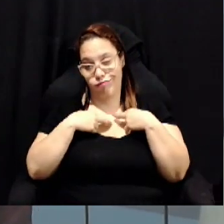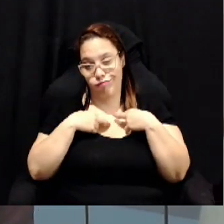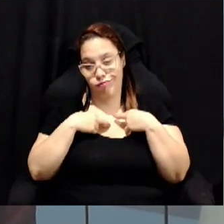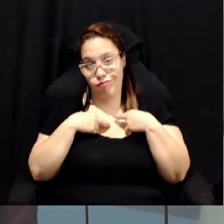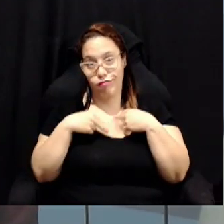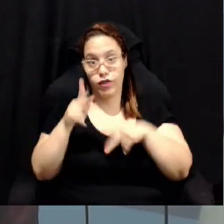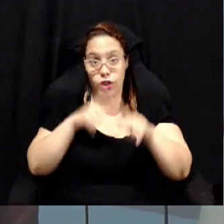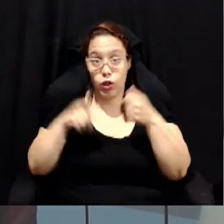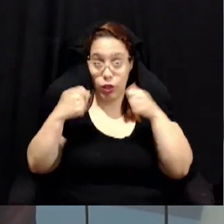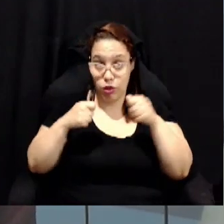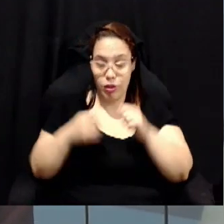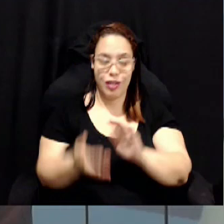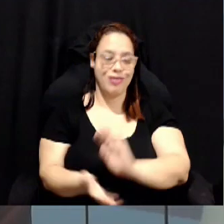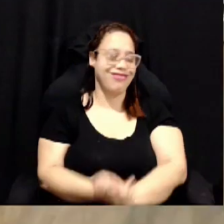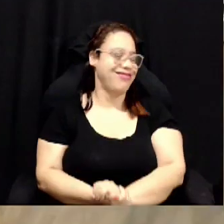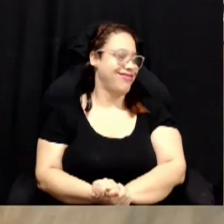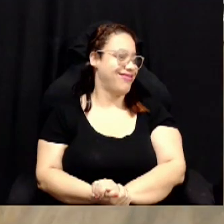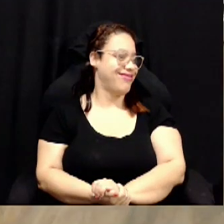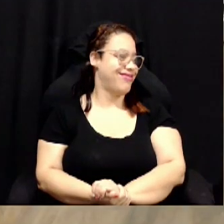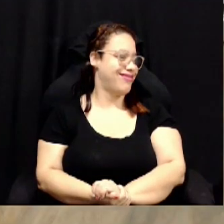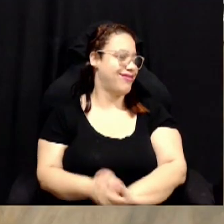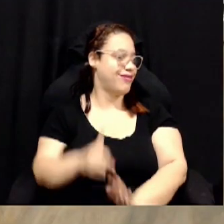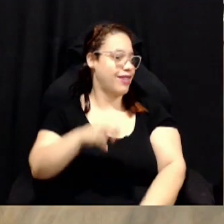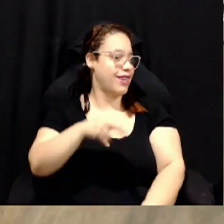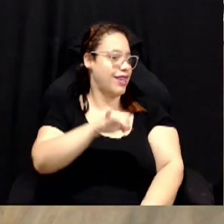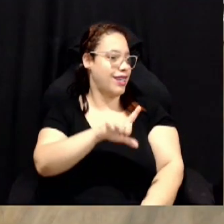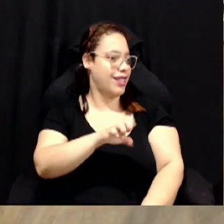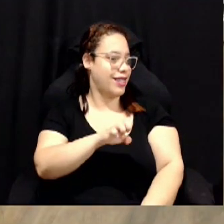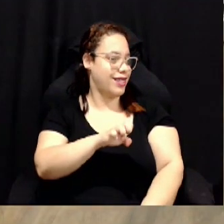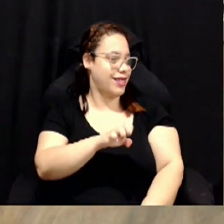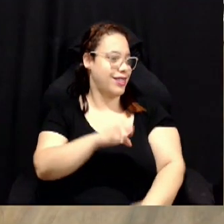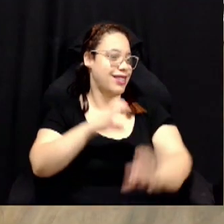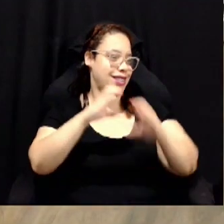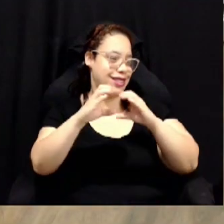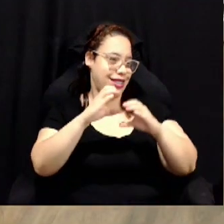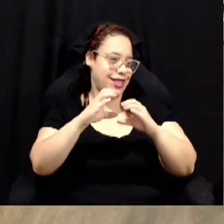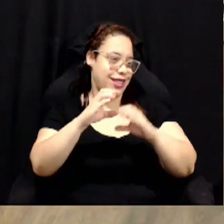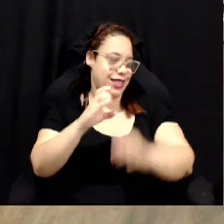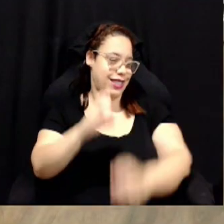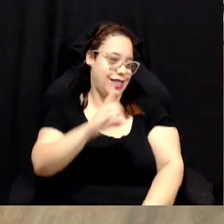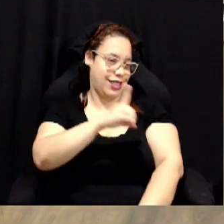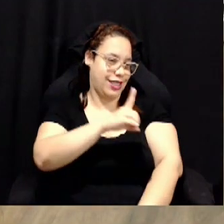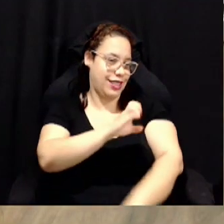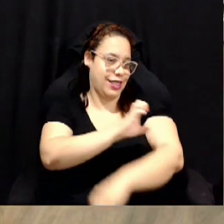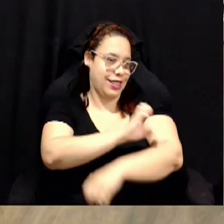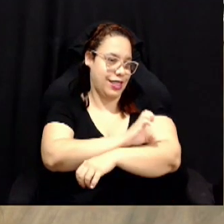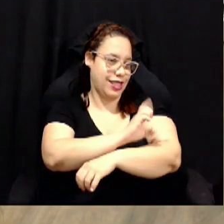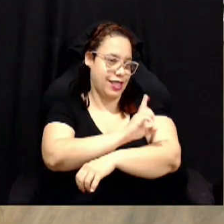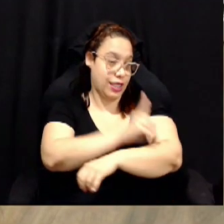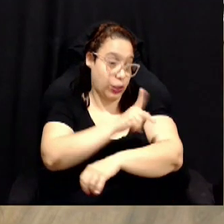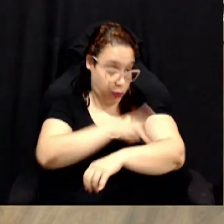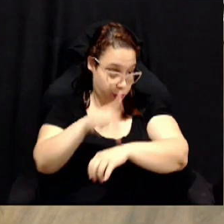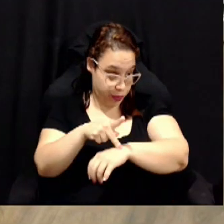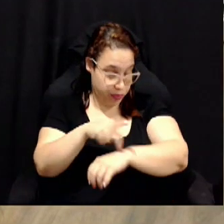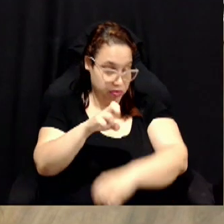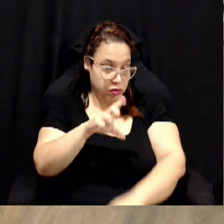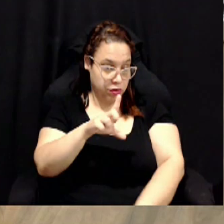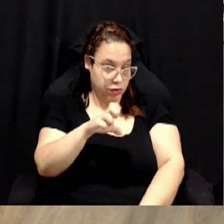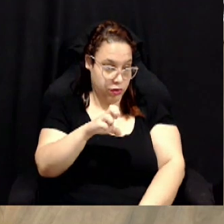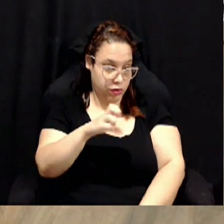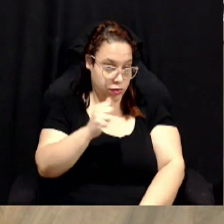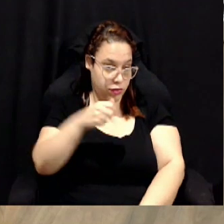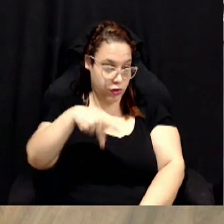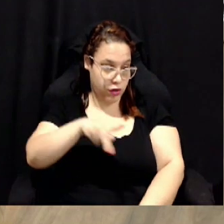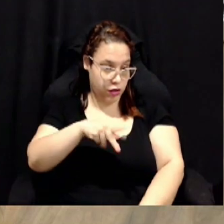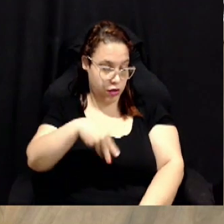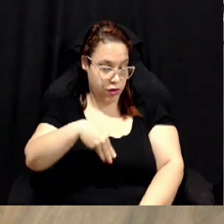merece. Daniela Smith Baloni, coordenadora pedagógica da Elecamp, a Escola do Legislativo de Campinas, muito obrigado